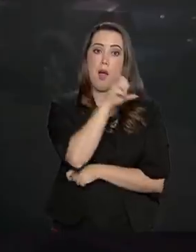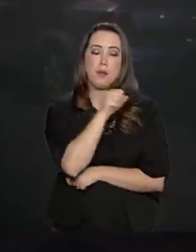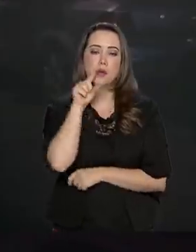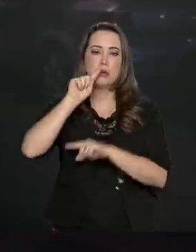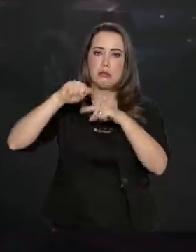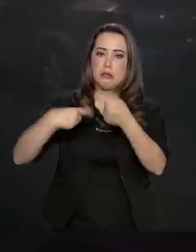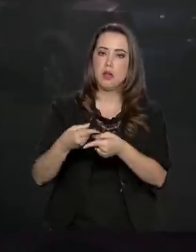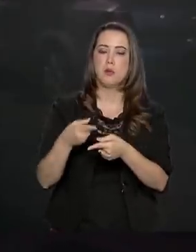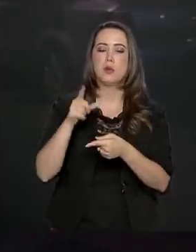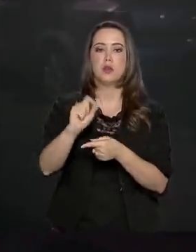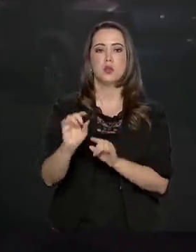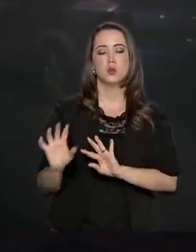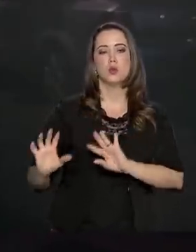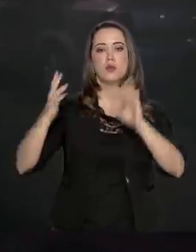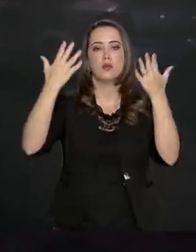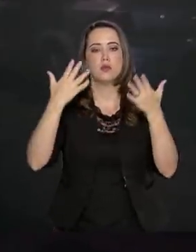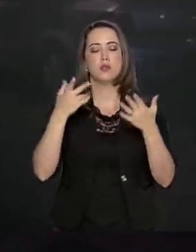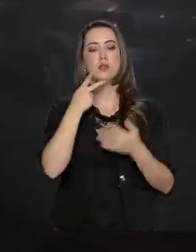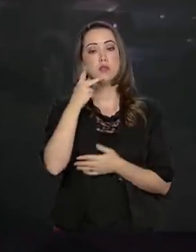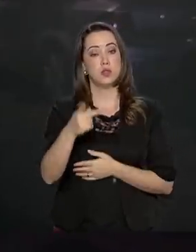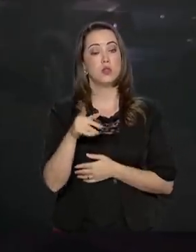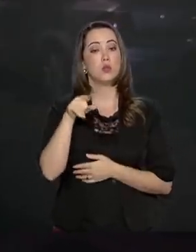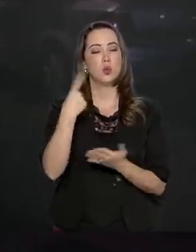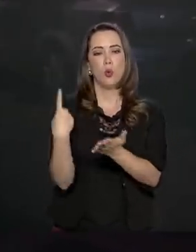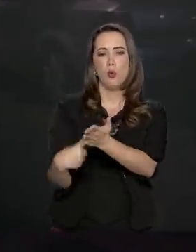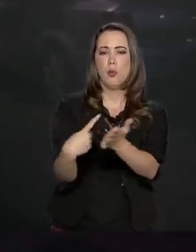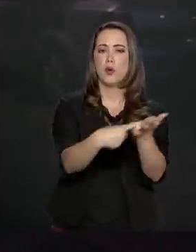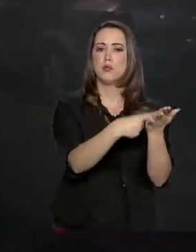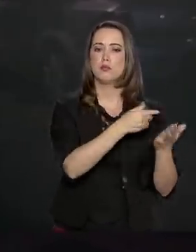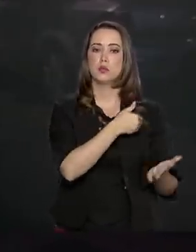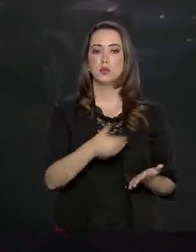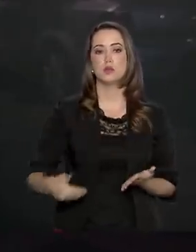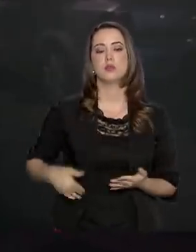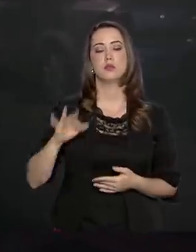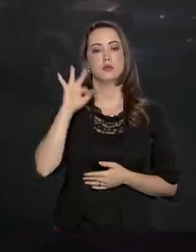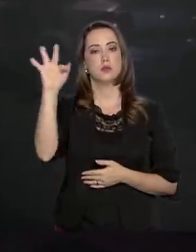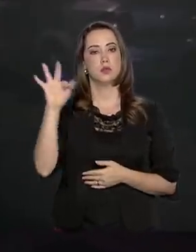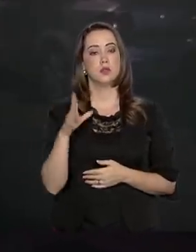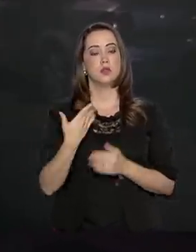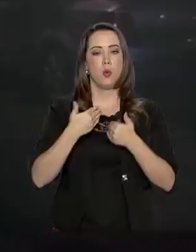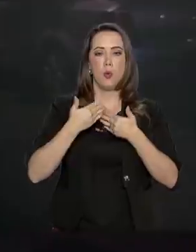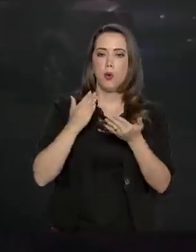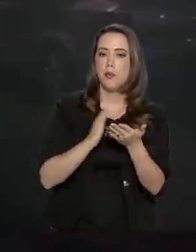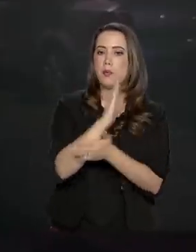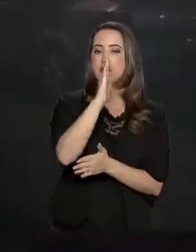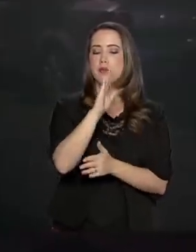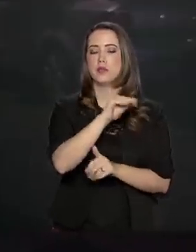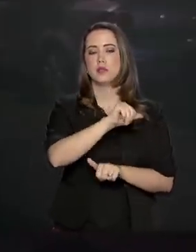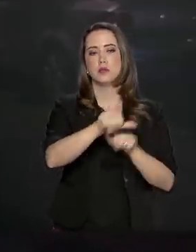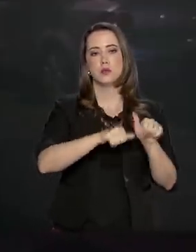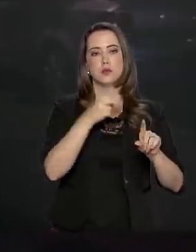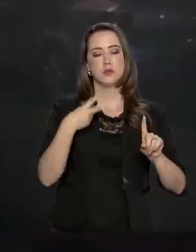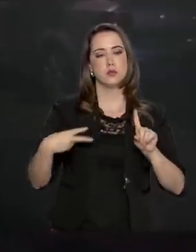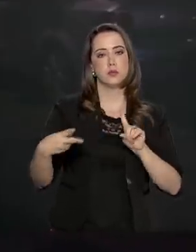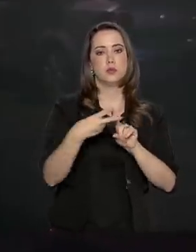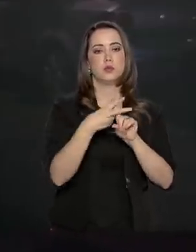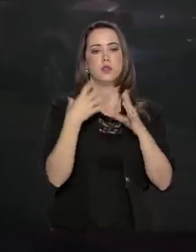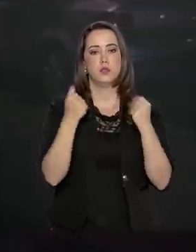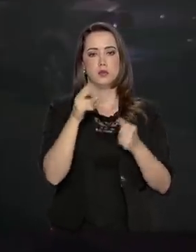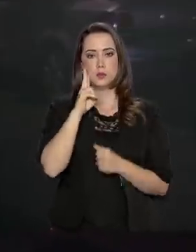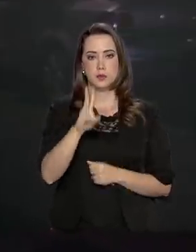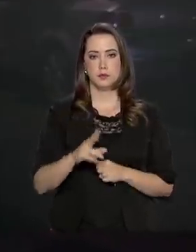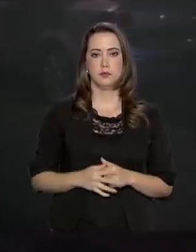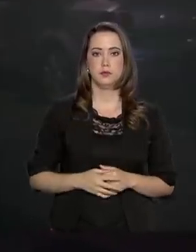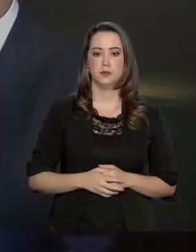dada logo depois do evento a respeito do compromisso do governo federal com a aprovação da reforma da nova Previdência. Vamos